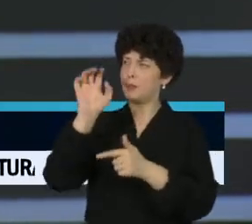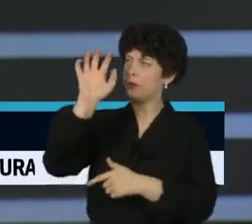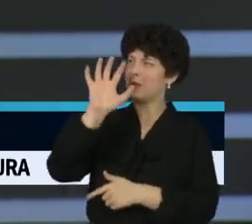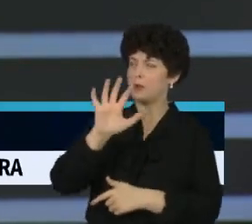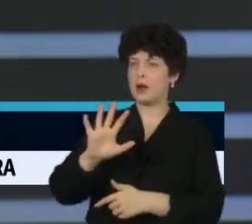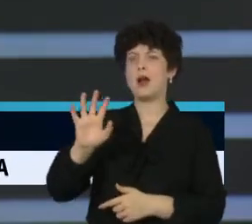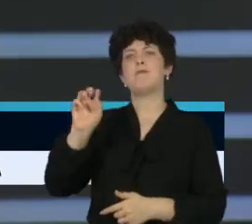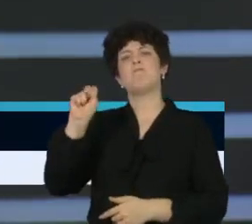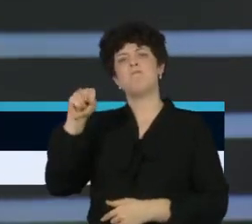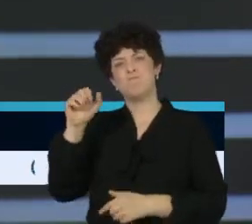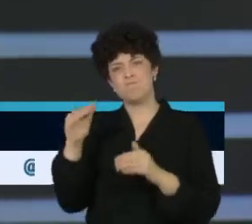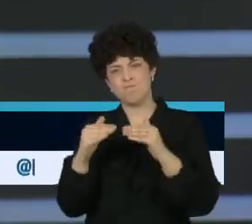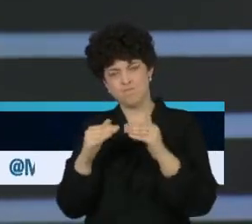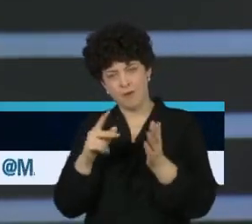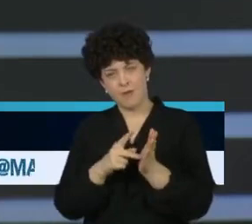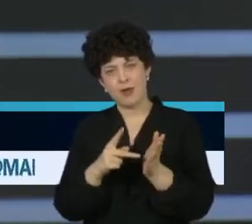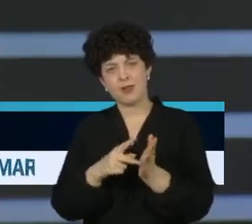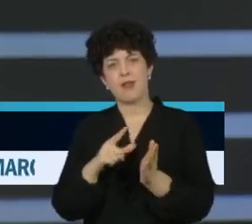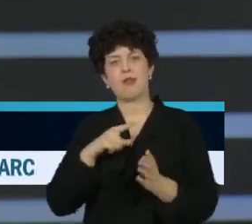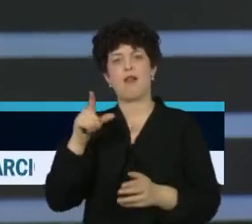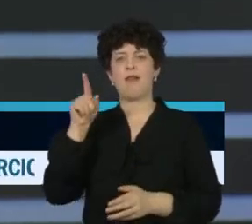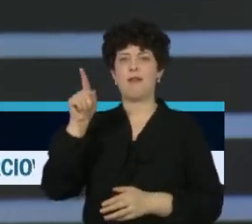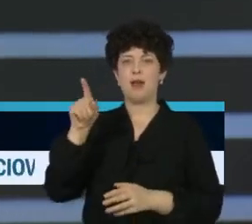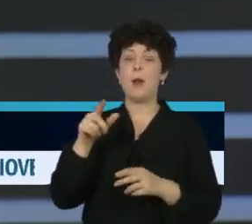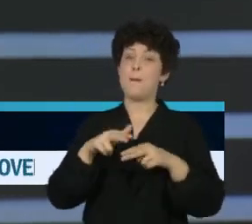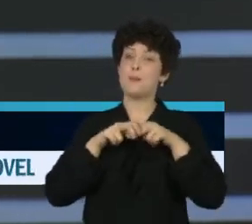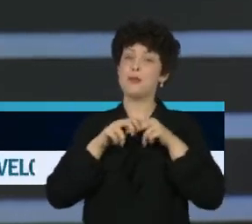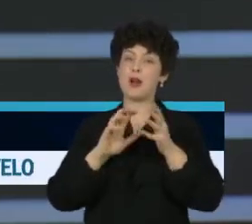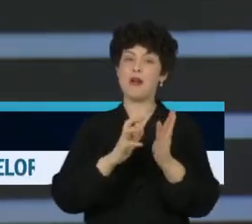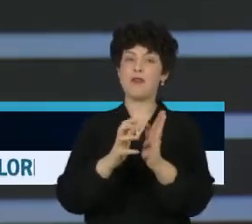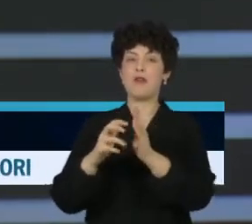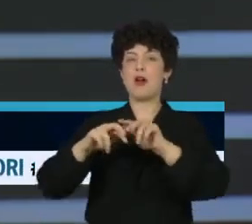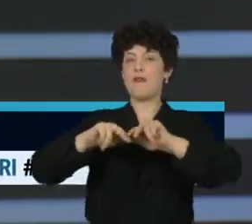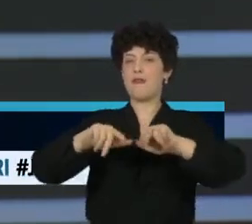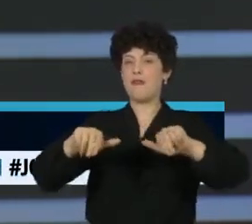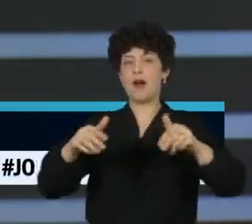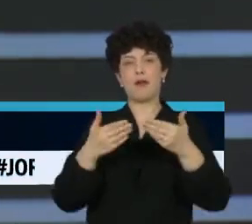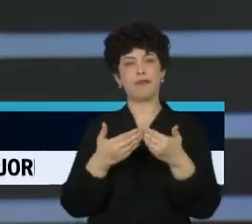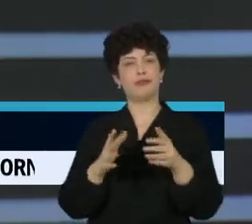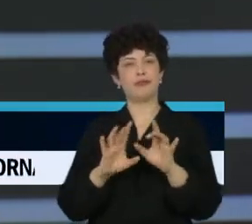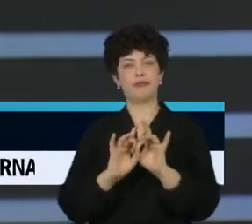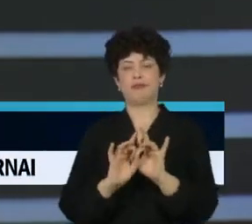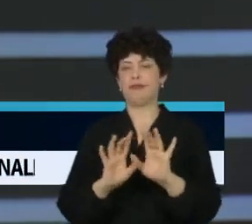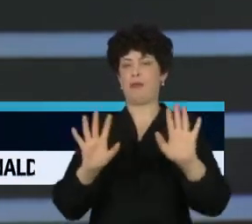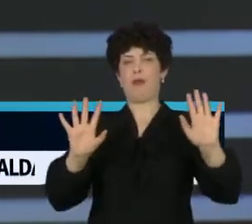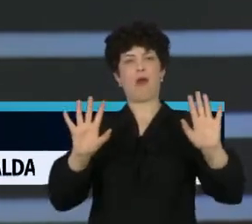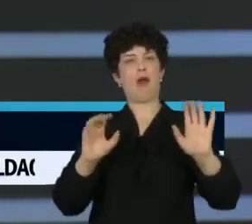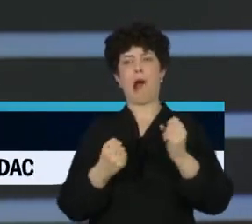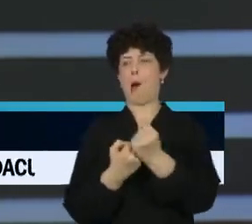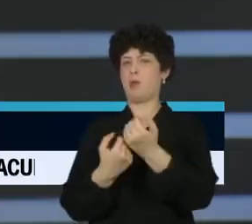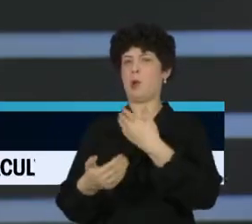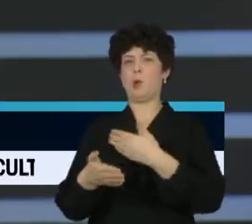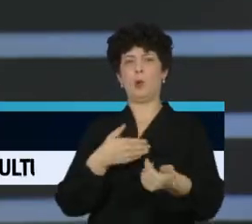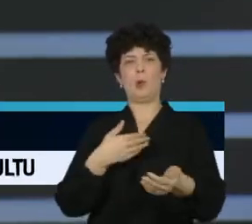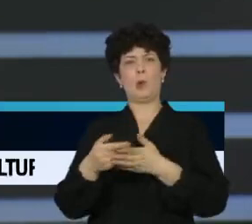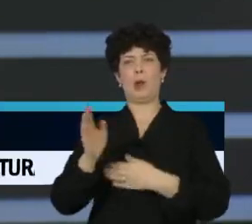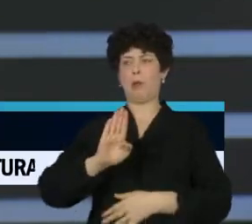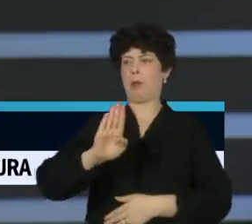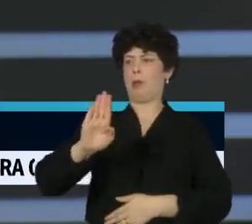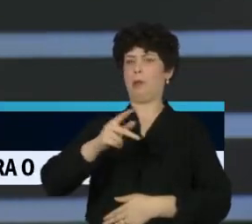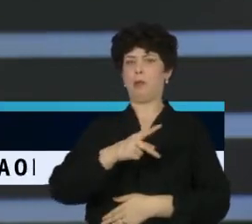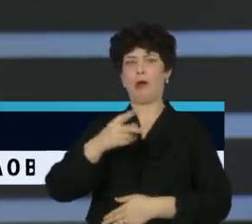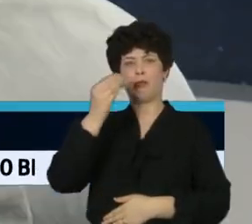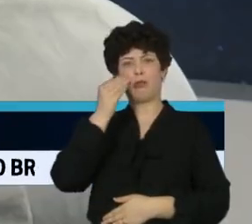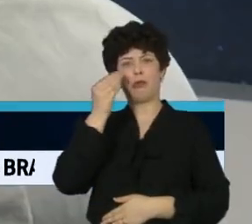é verdade. E não é à toa que muitos partidos deixaram em aberto o apoio a qualquer candidato ao presidente para